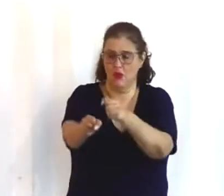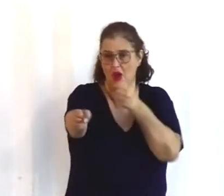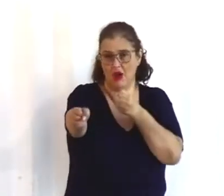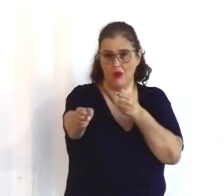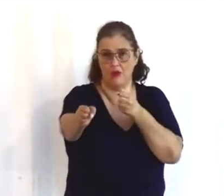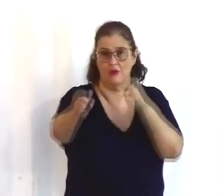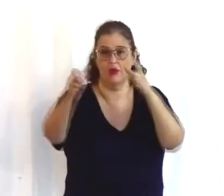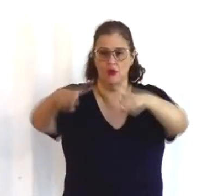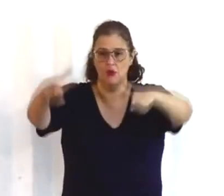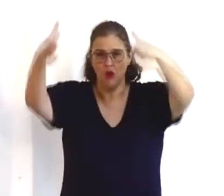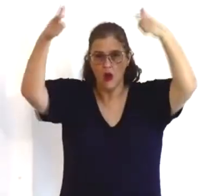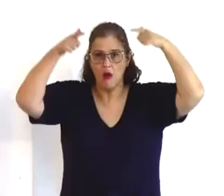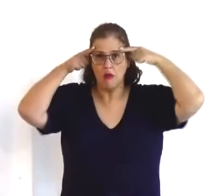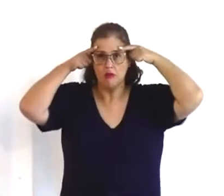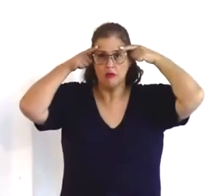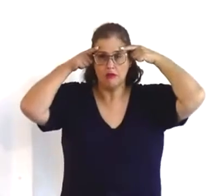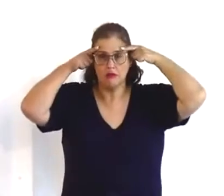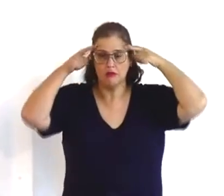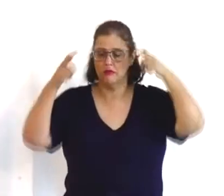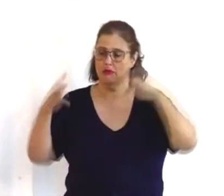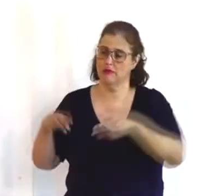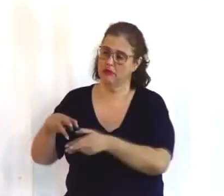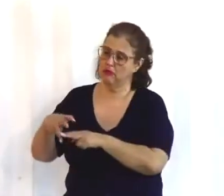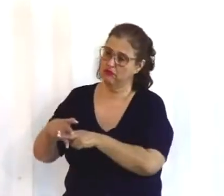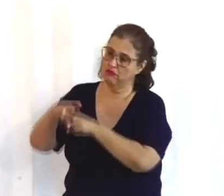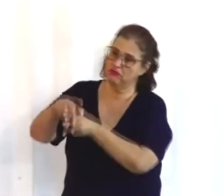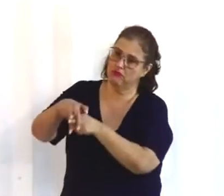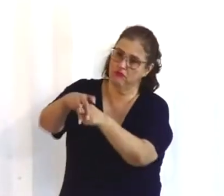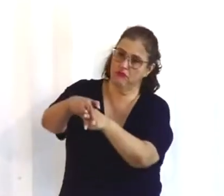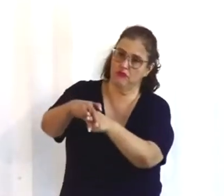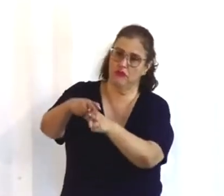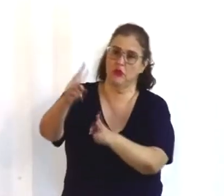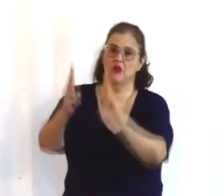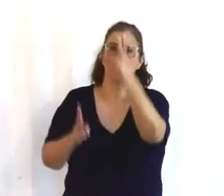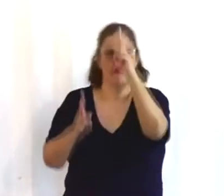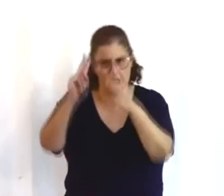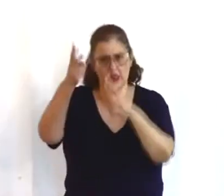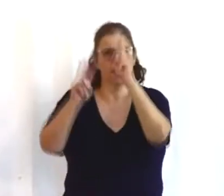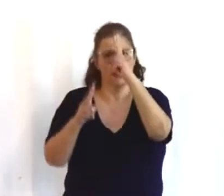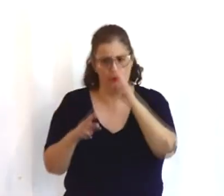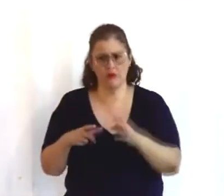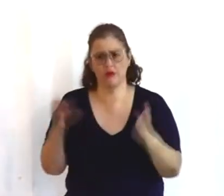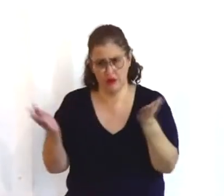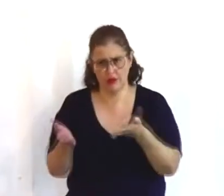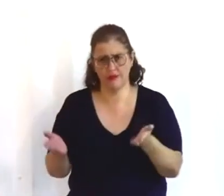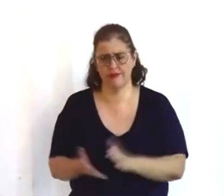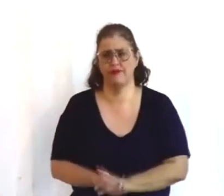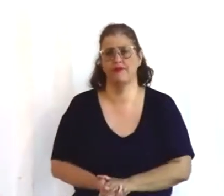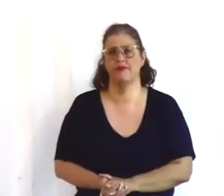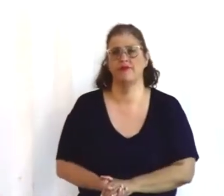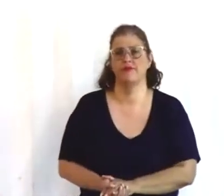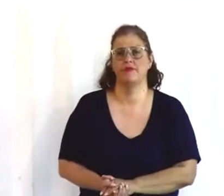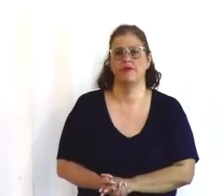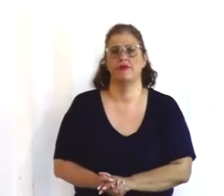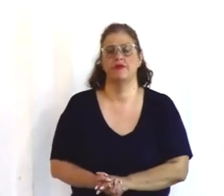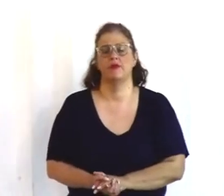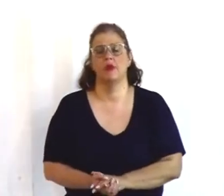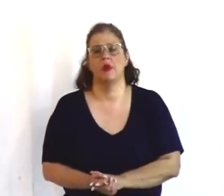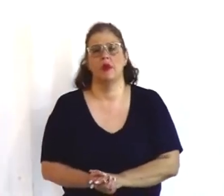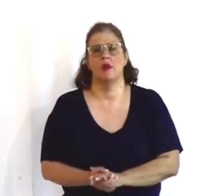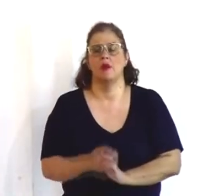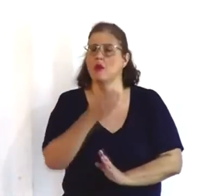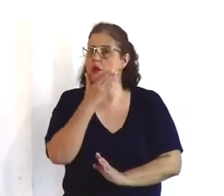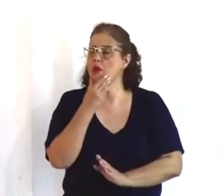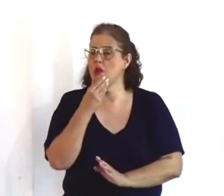coroa, e ele saiu vencendo e para vencer. Os comentaristas, quando analisam essa passagem,